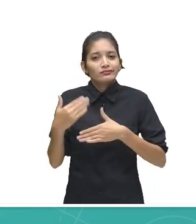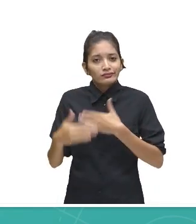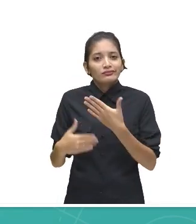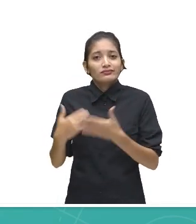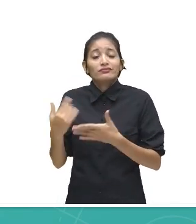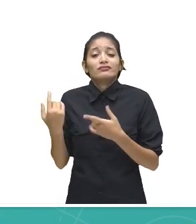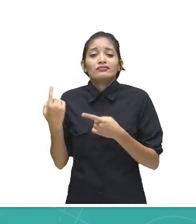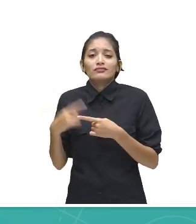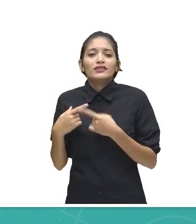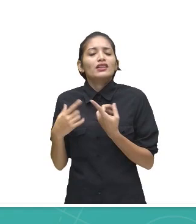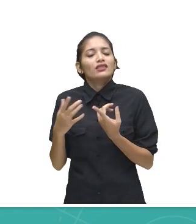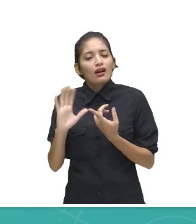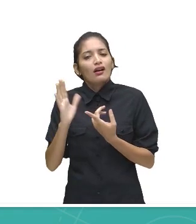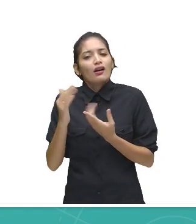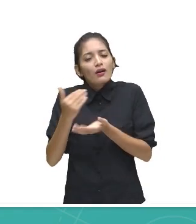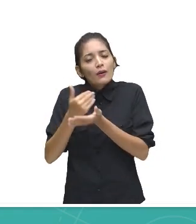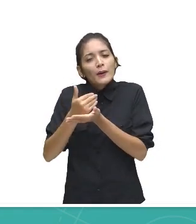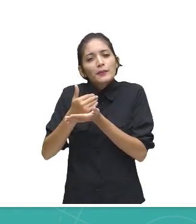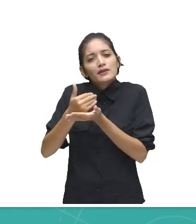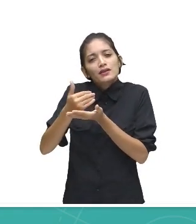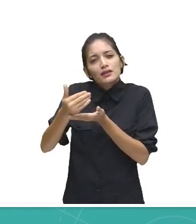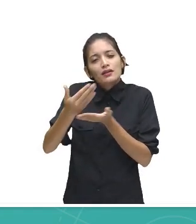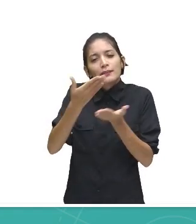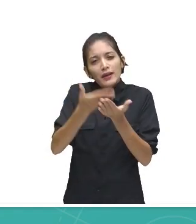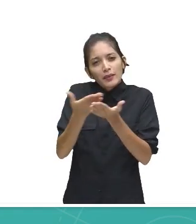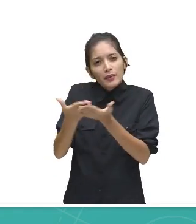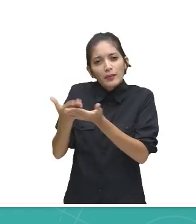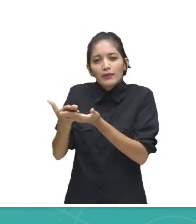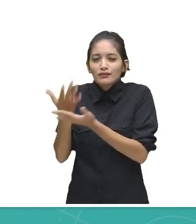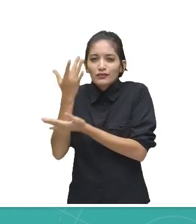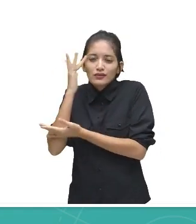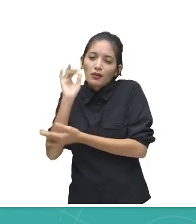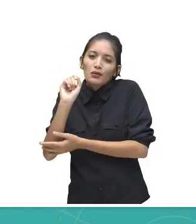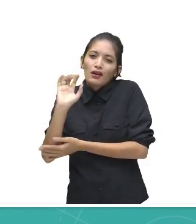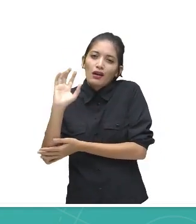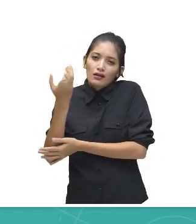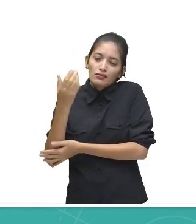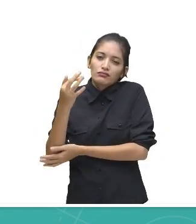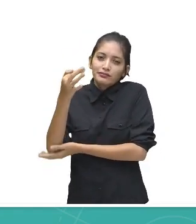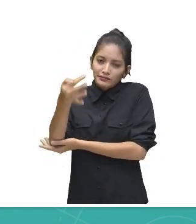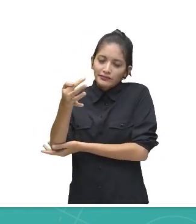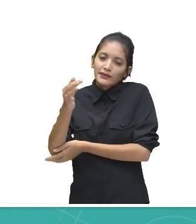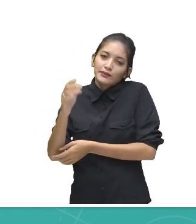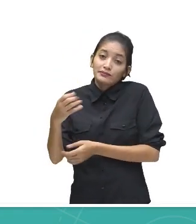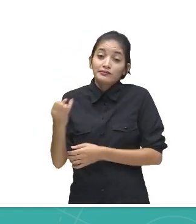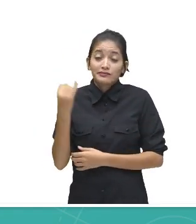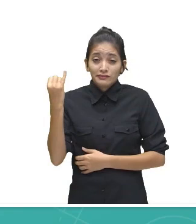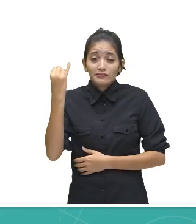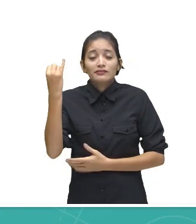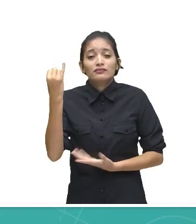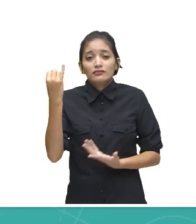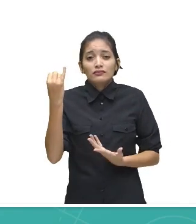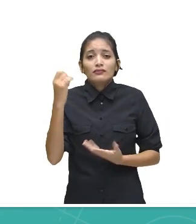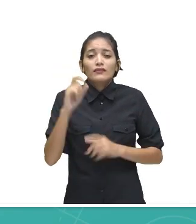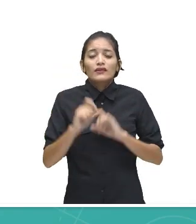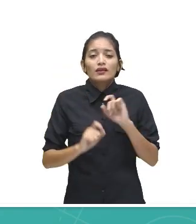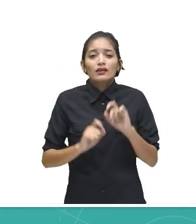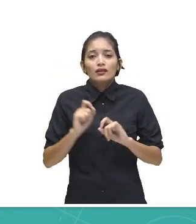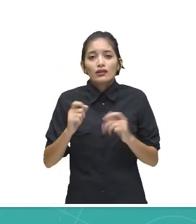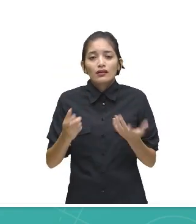Até porque, né, a gente está recomeçando as aulas, a gente ainda não sabe bem o que vai acontecer, né? Então é sempre importante a gente